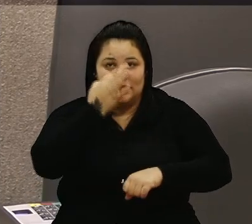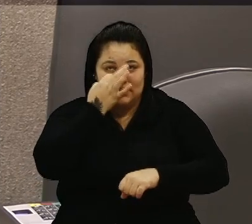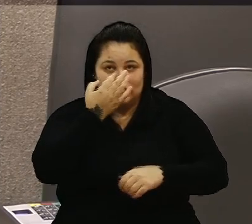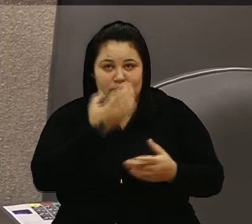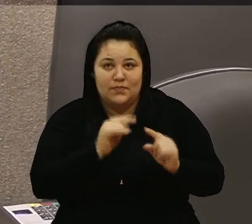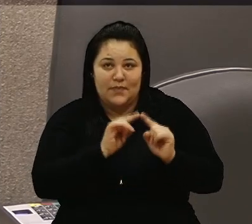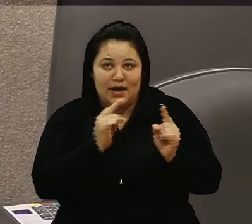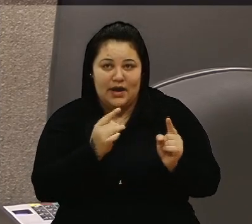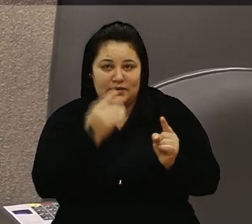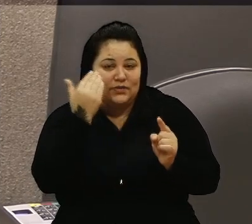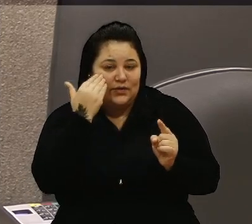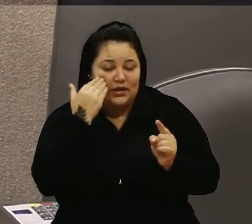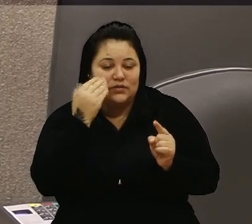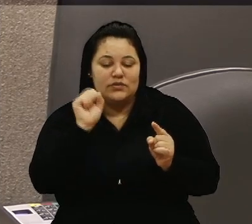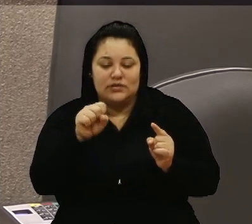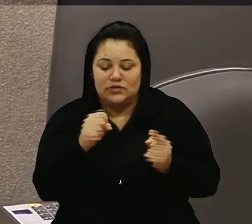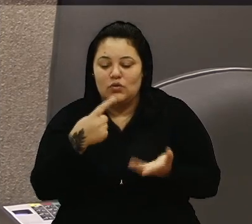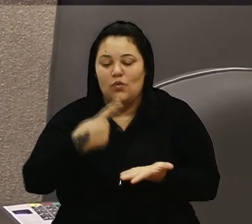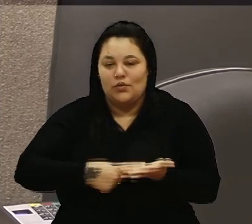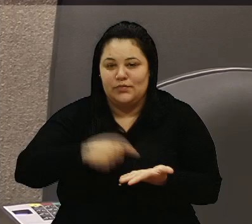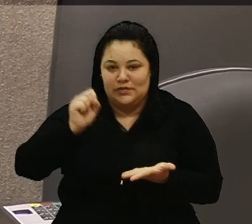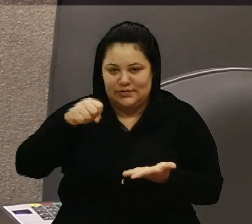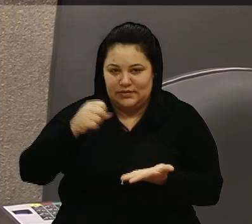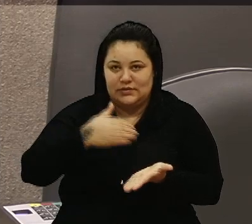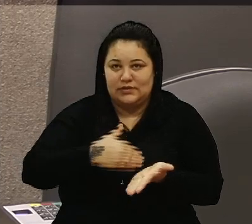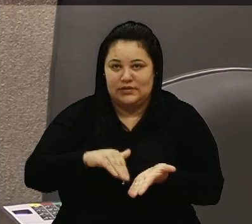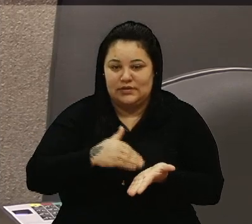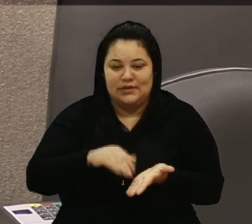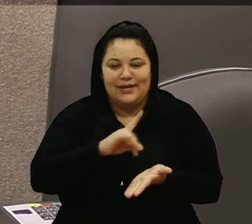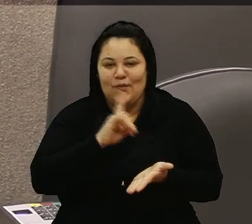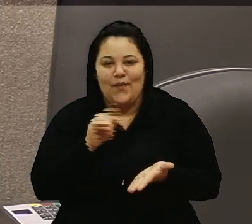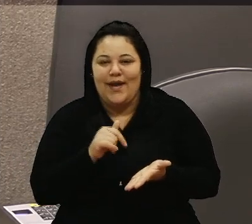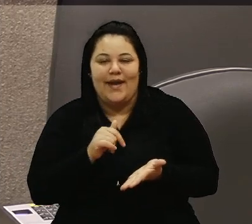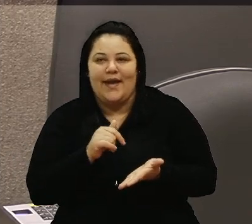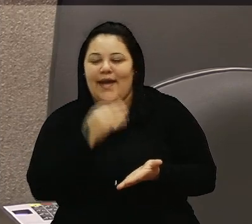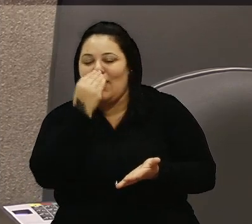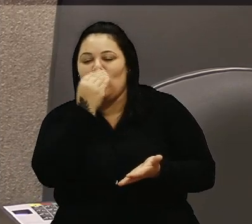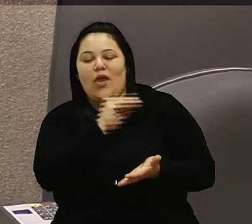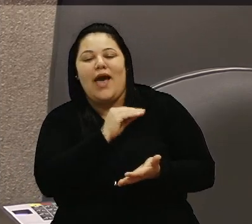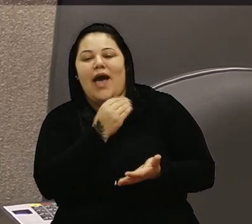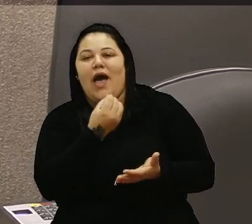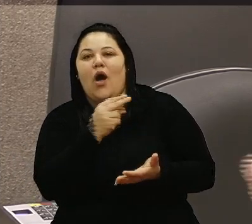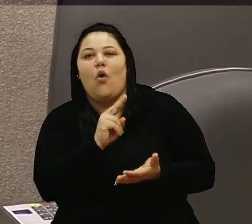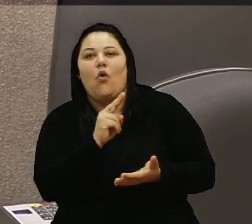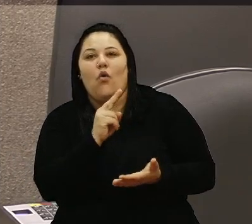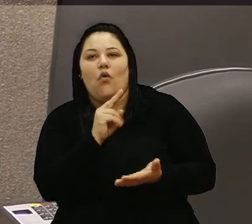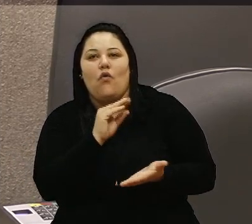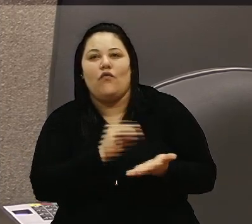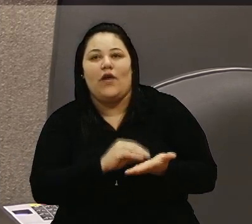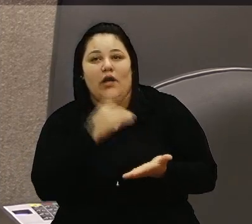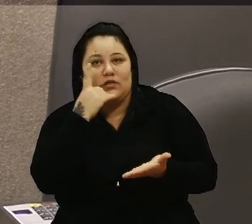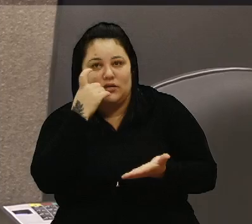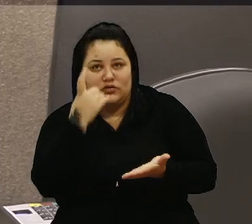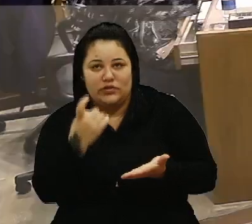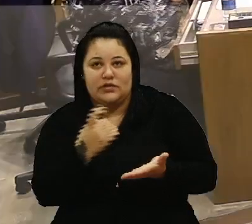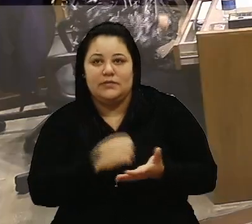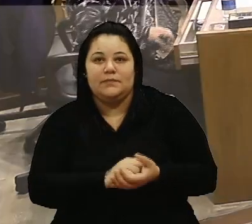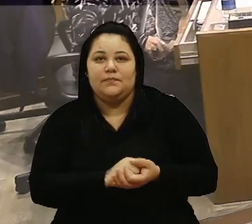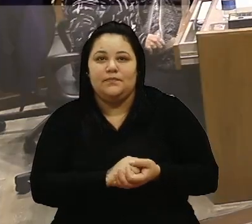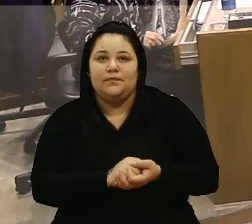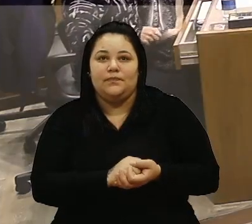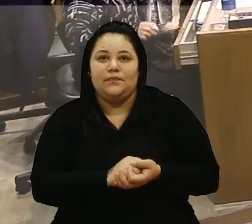sim do compromisso dos secretários, mas não foi negligência ou falta de interesse. De imediato.